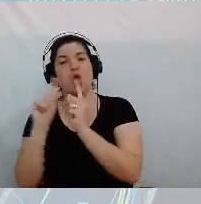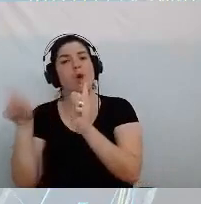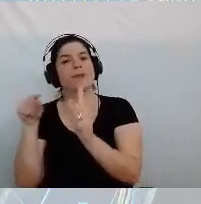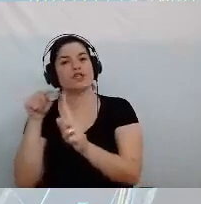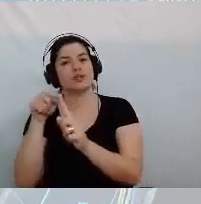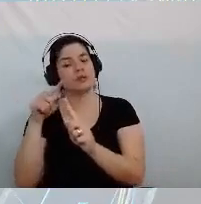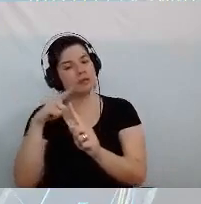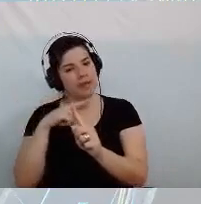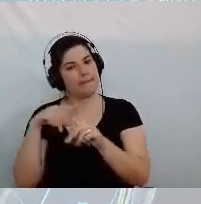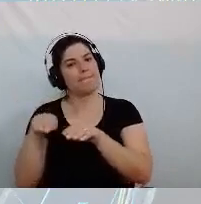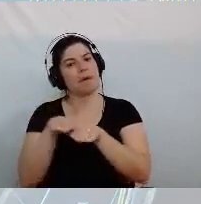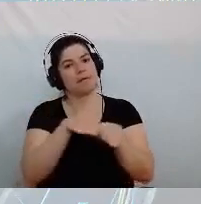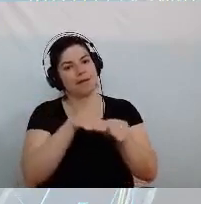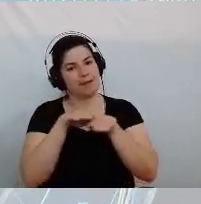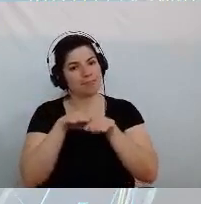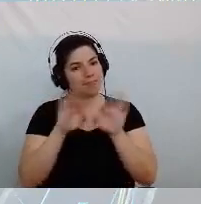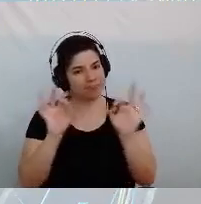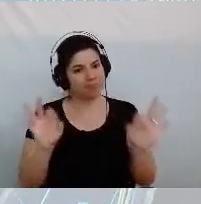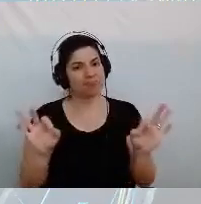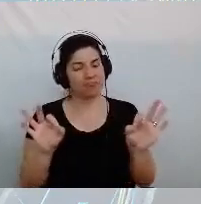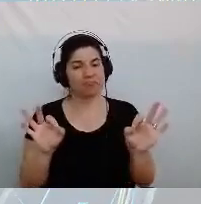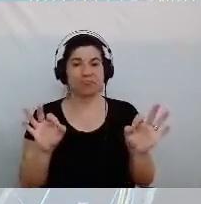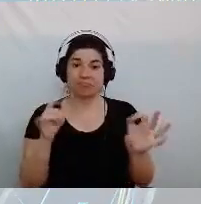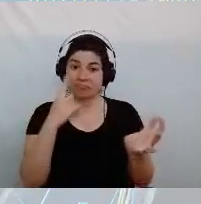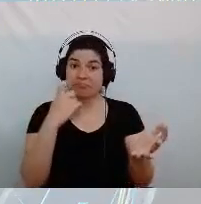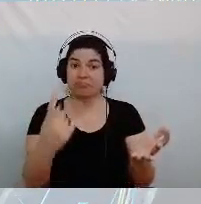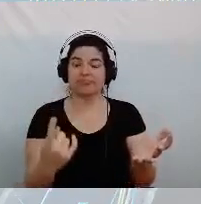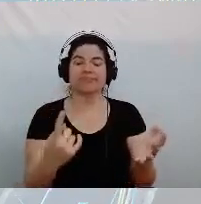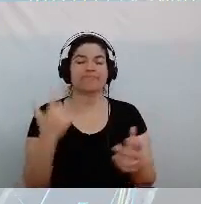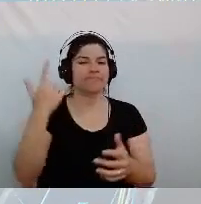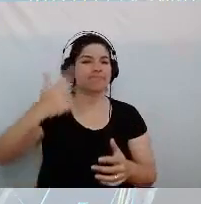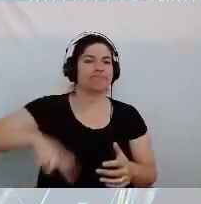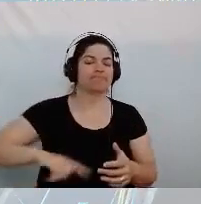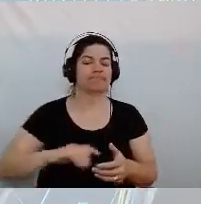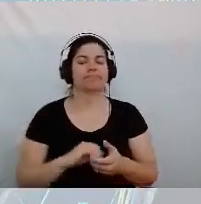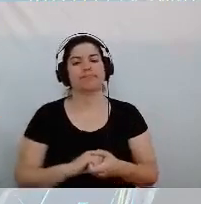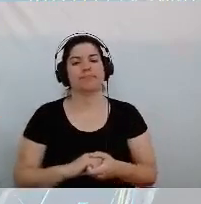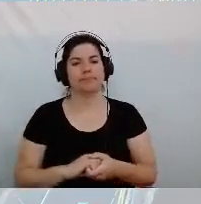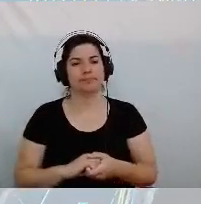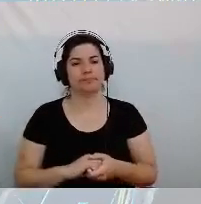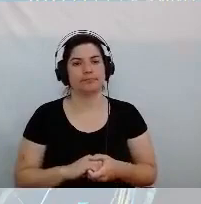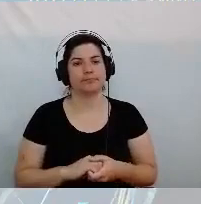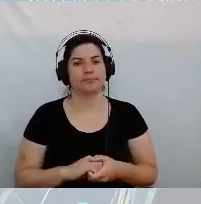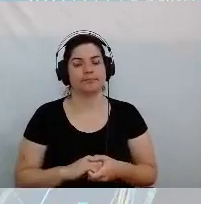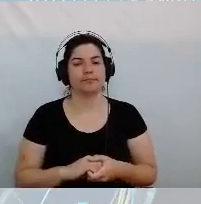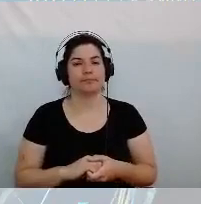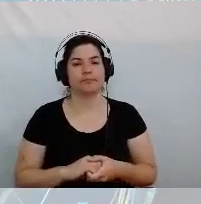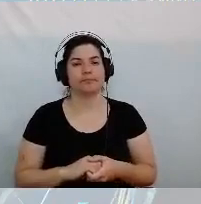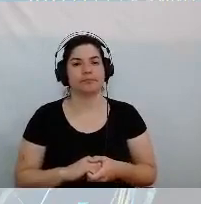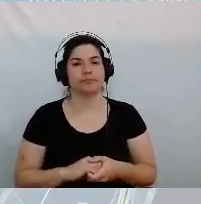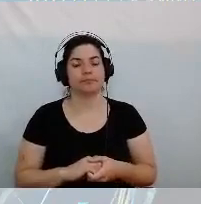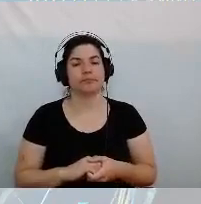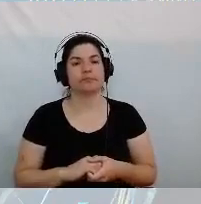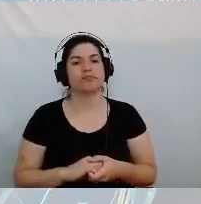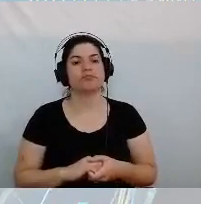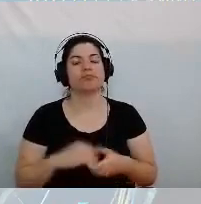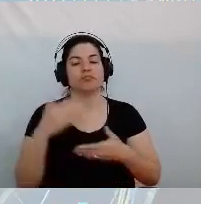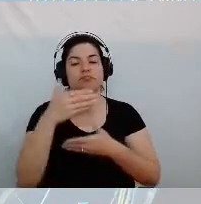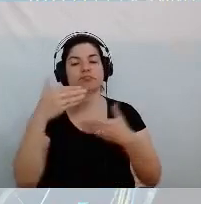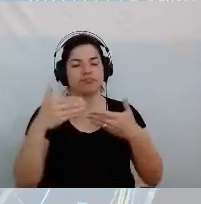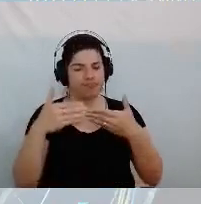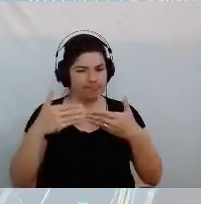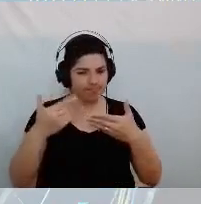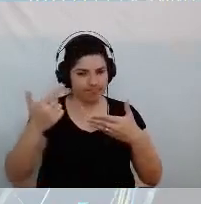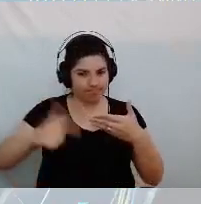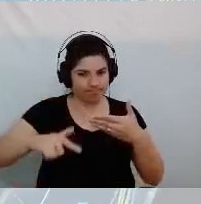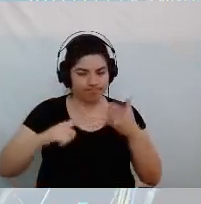projeto Interessante não agora avançando um pouco mais pra gente poder eh eh avançar aqui na nossa apresentação deixa eu apresentar para vocês um